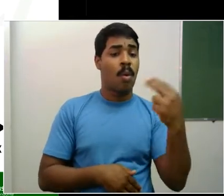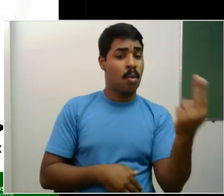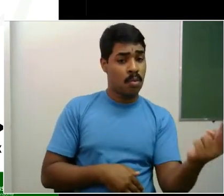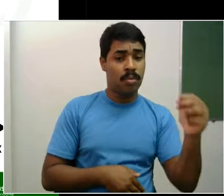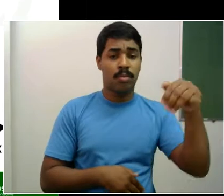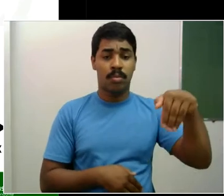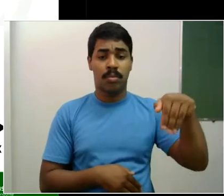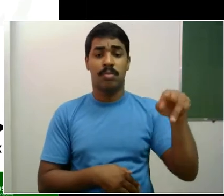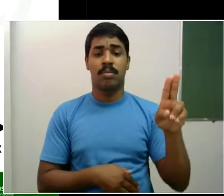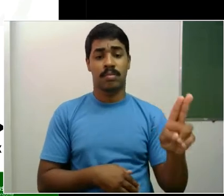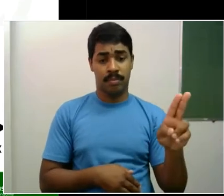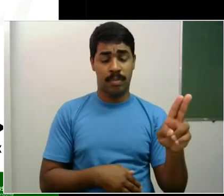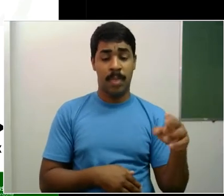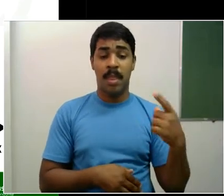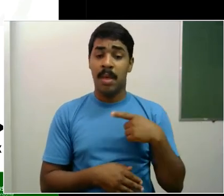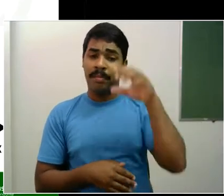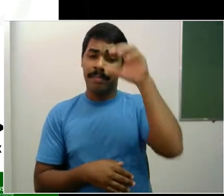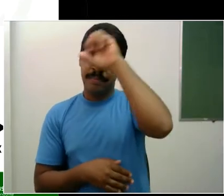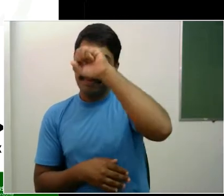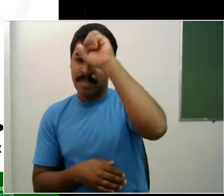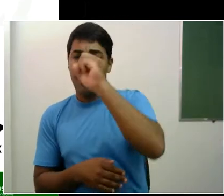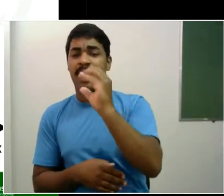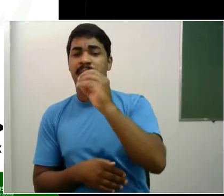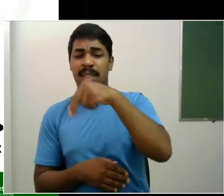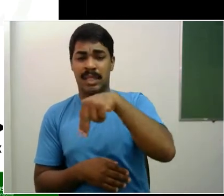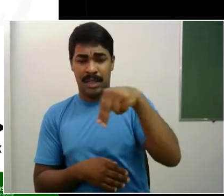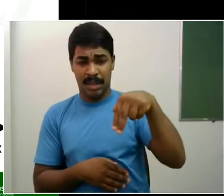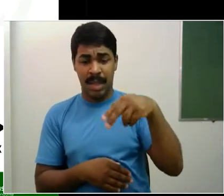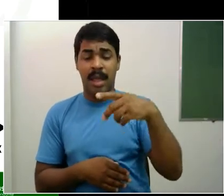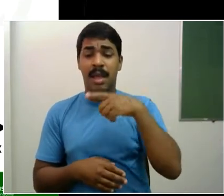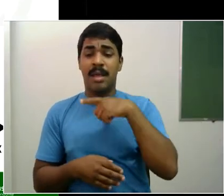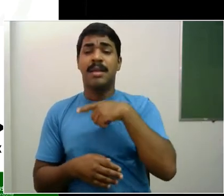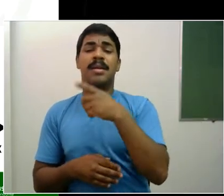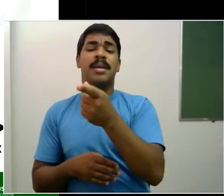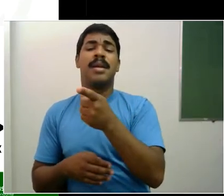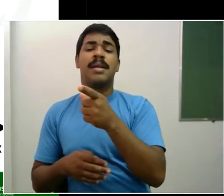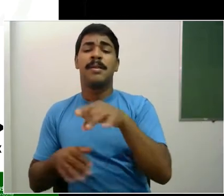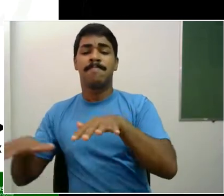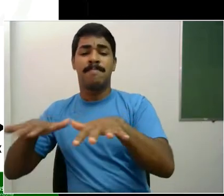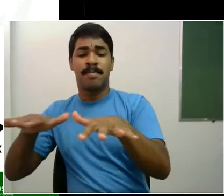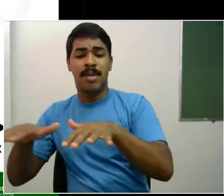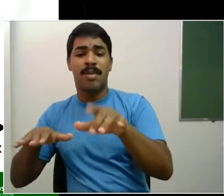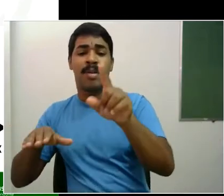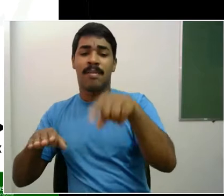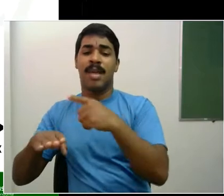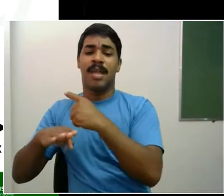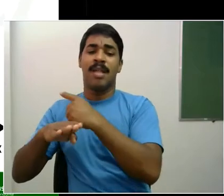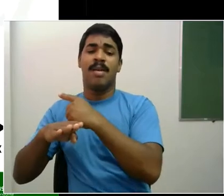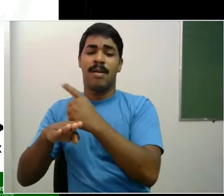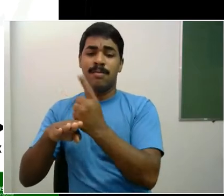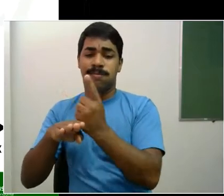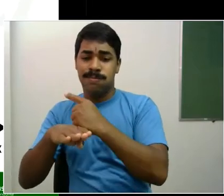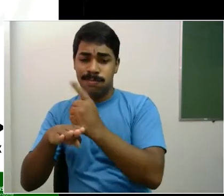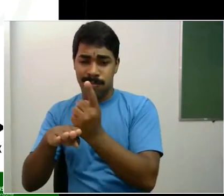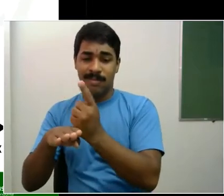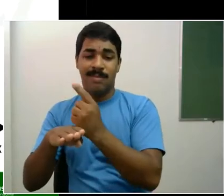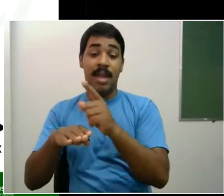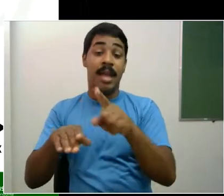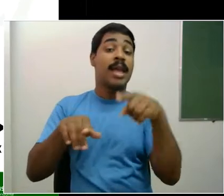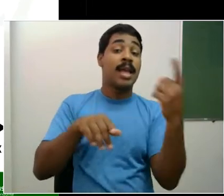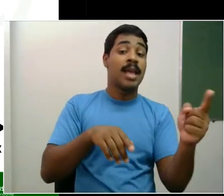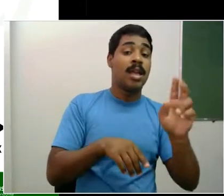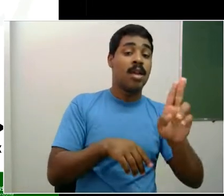que movimento na cinemática é sinônimo de velocidade e uniforme sem alteração do valor,